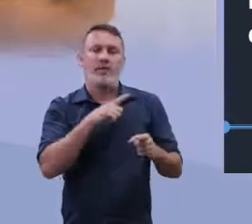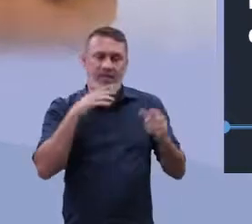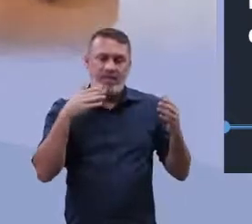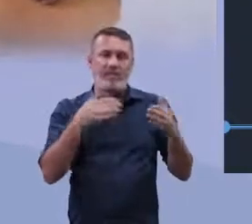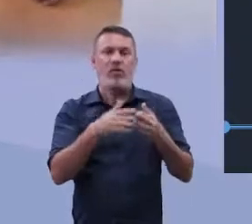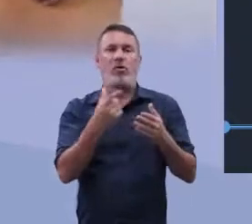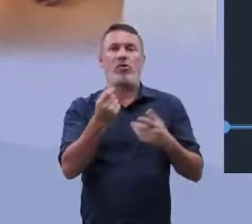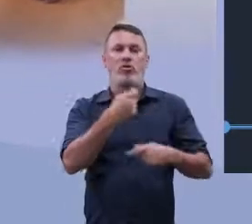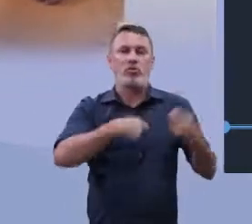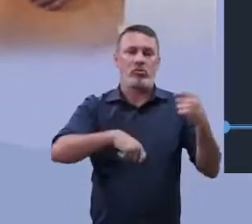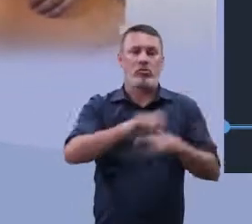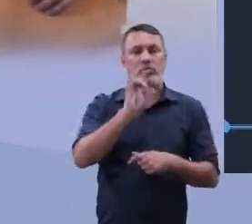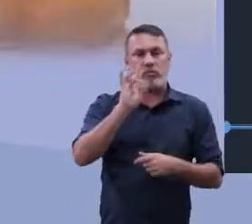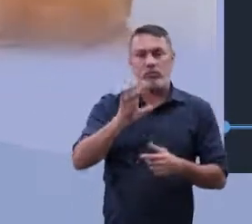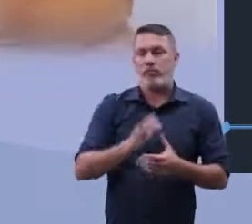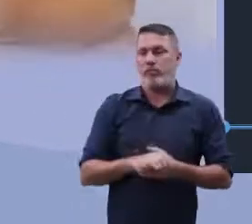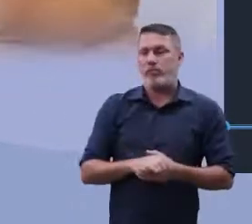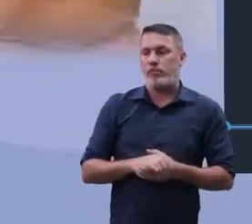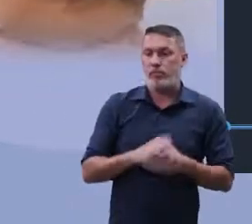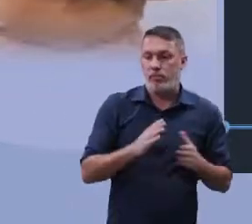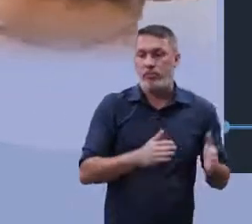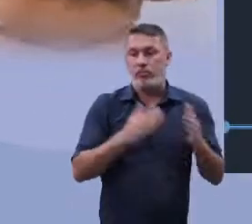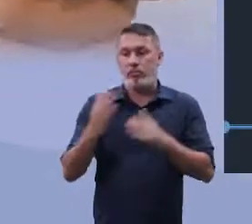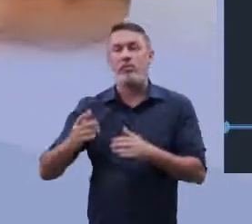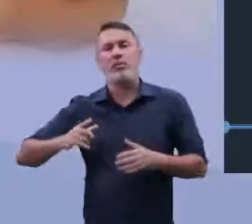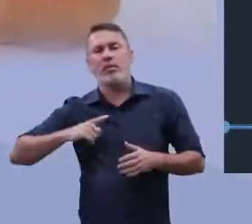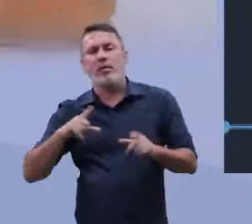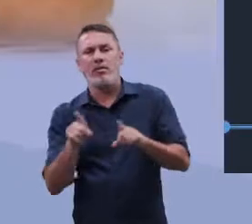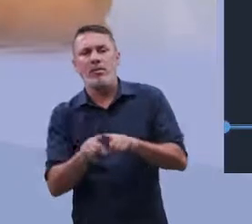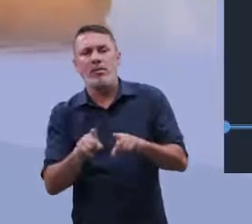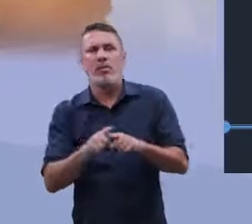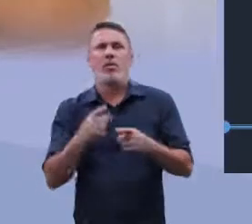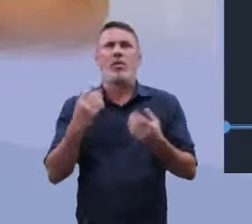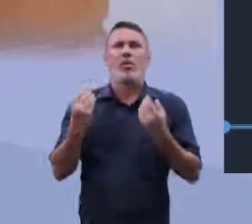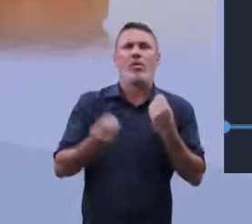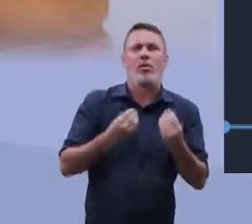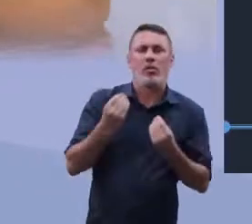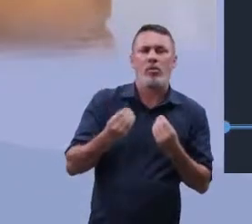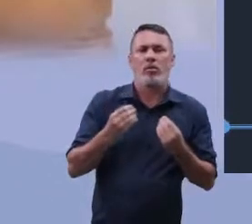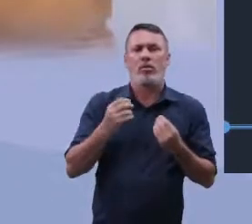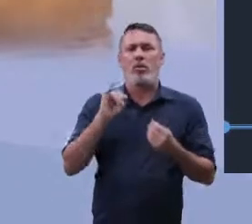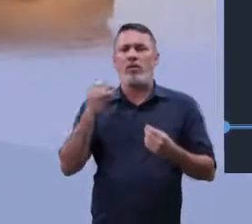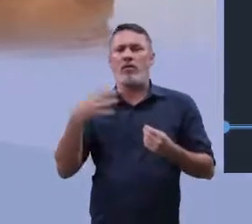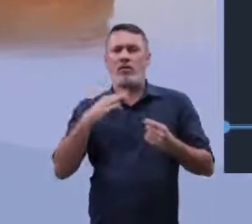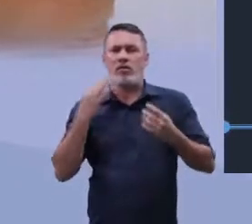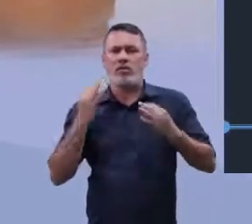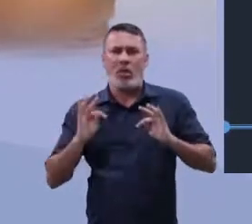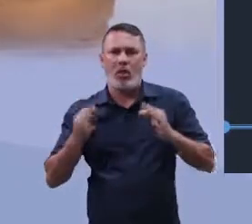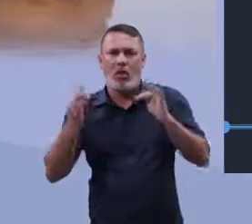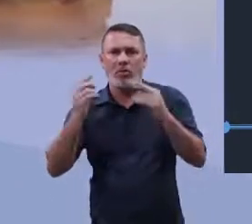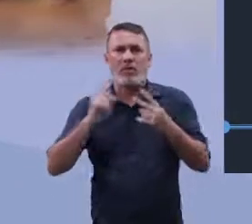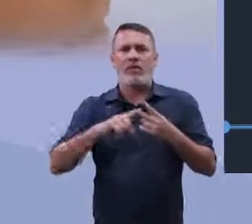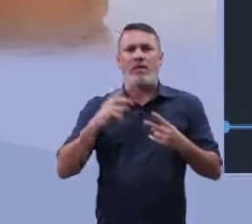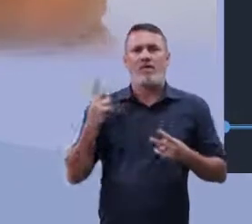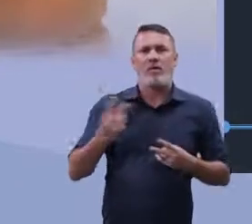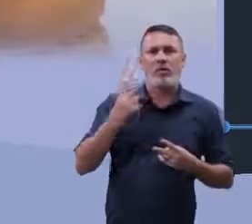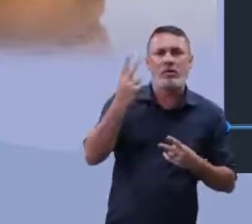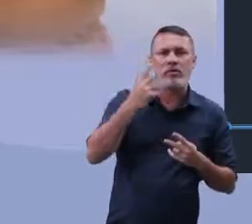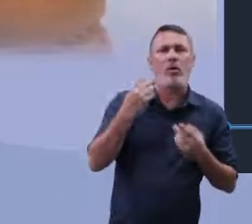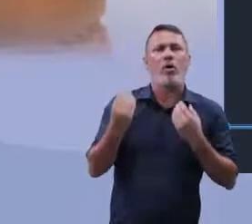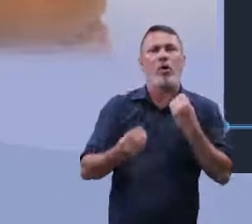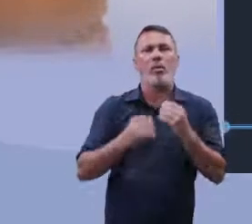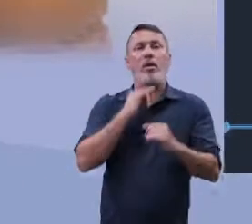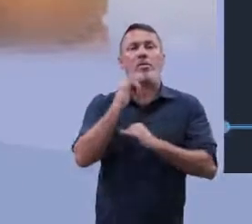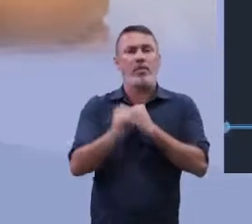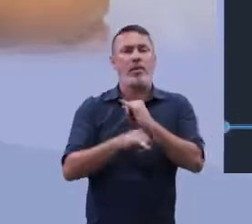foca apenas na economia. Aquilo que nós falamos com vocês, com a globalização, com essa ideia da inovação tecnológica, a